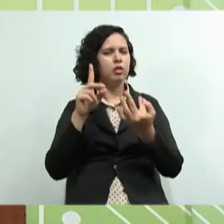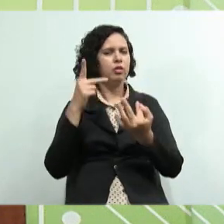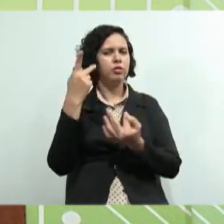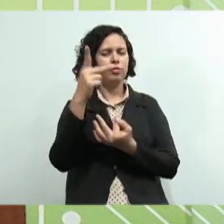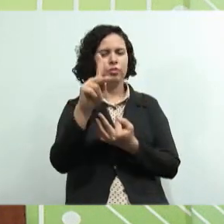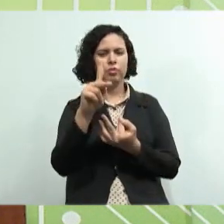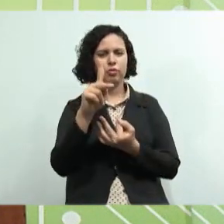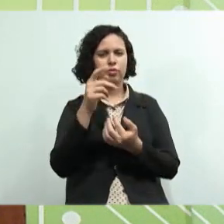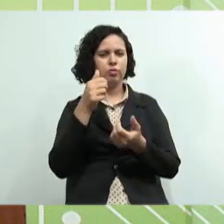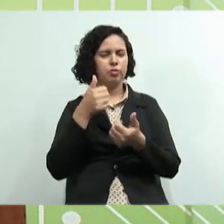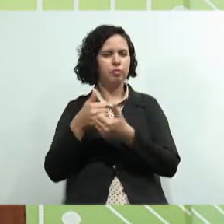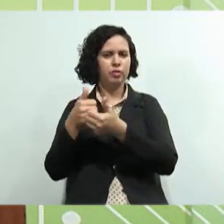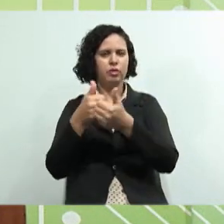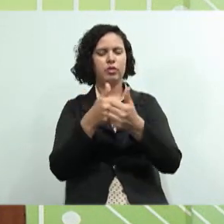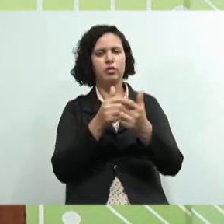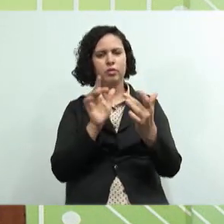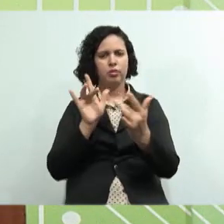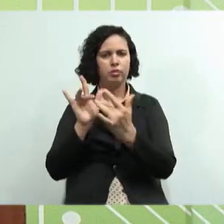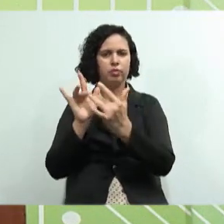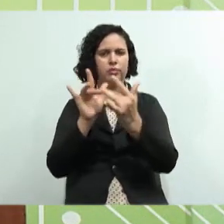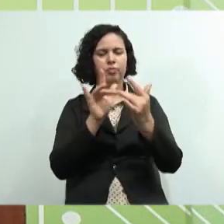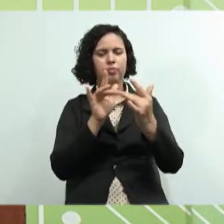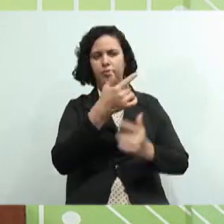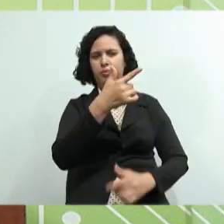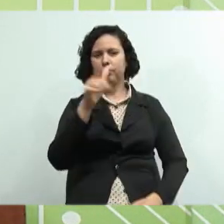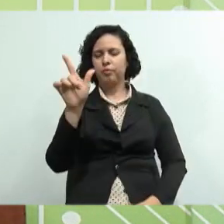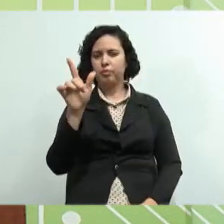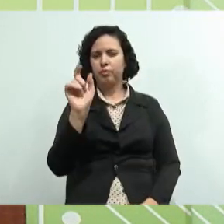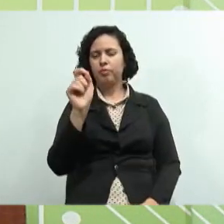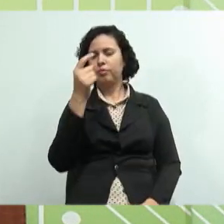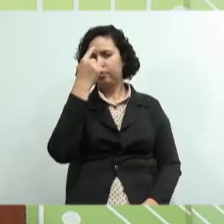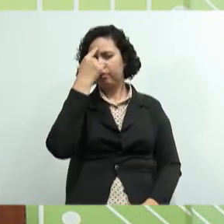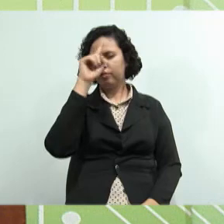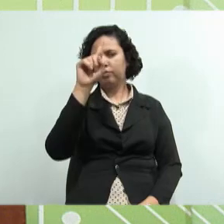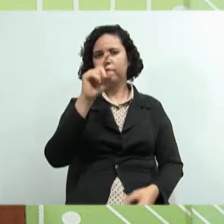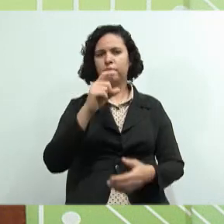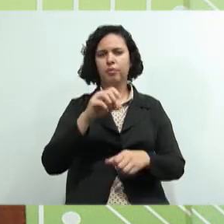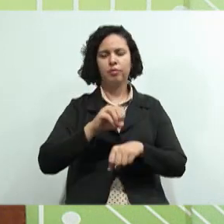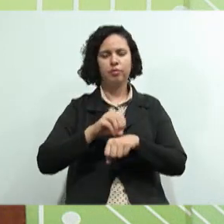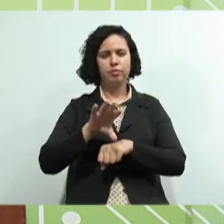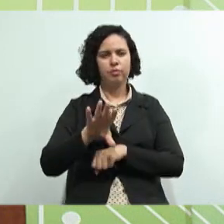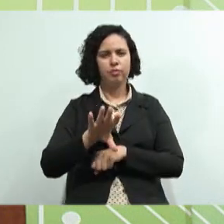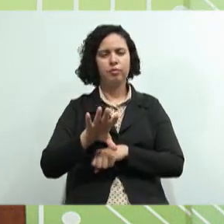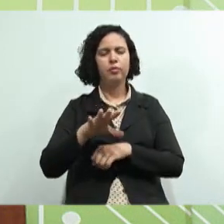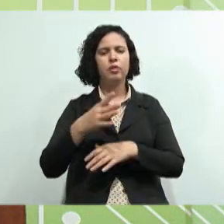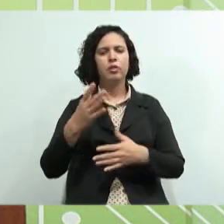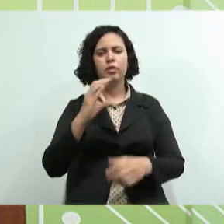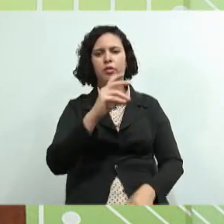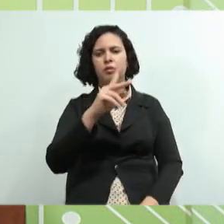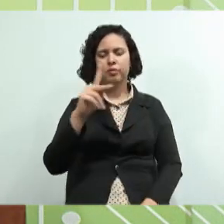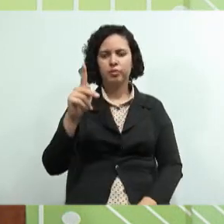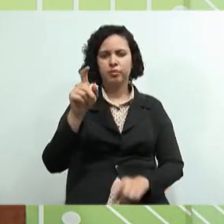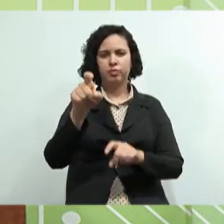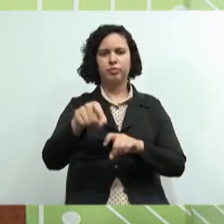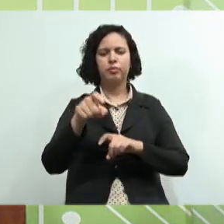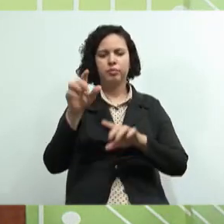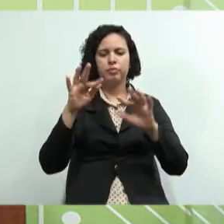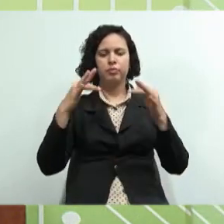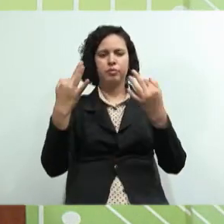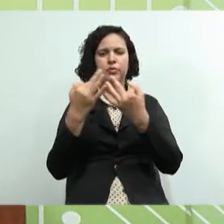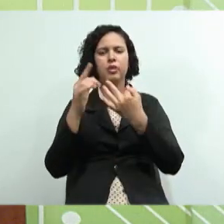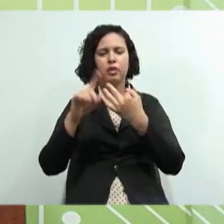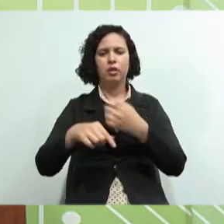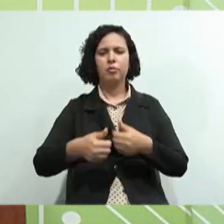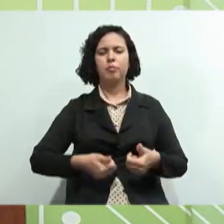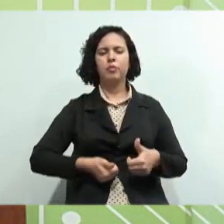contato, a gente gostaria de te dar essa outra ideia. As cooperativas para a agricultura familiar nos parece uma das melhores